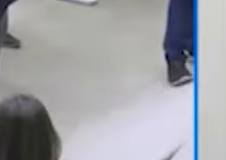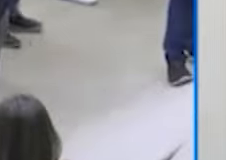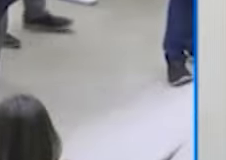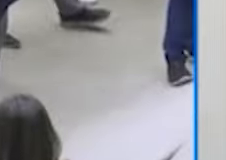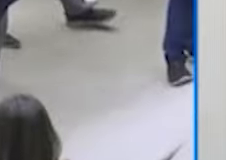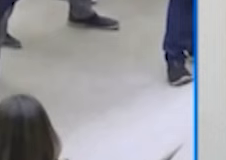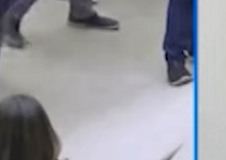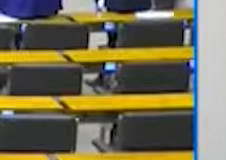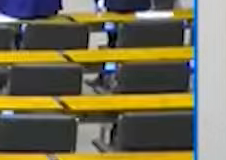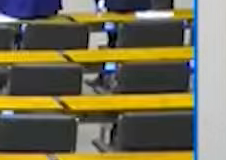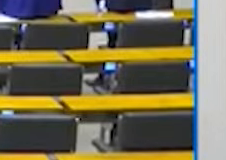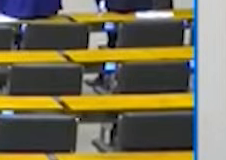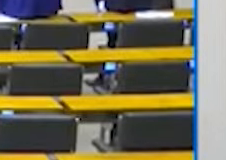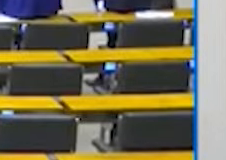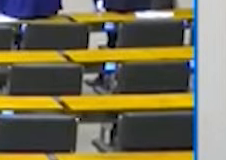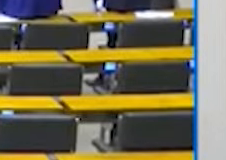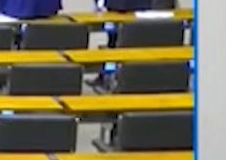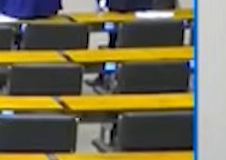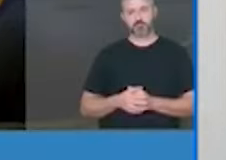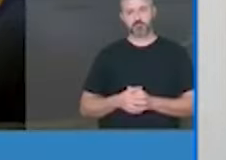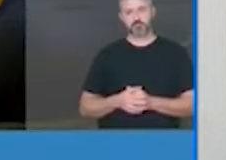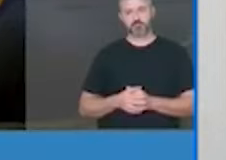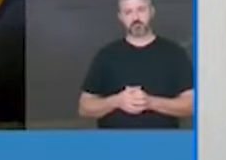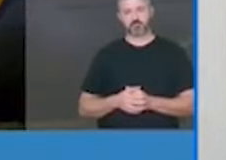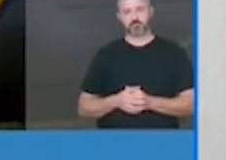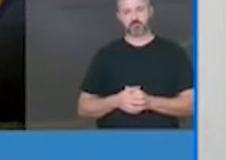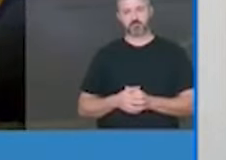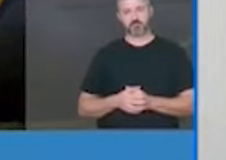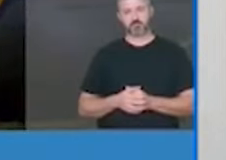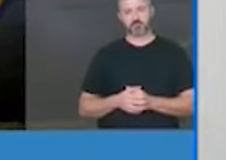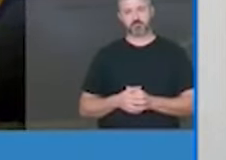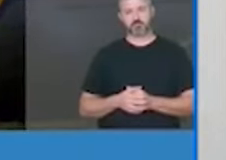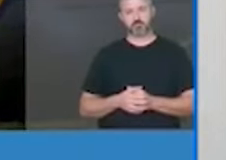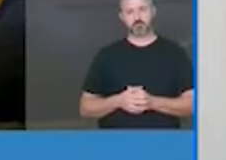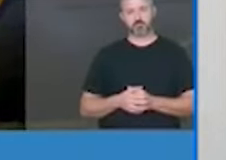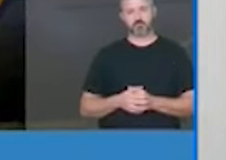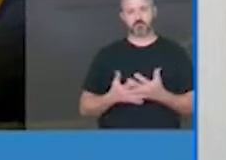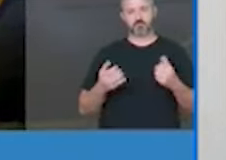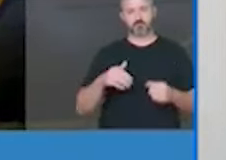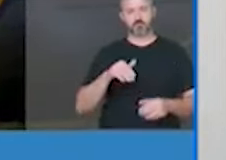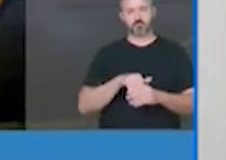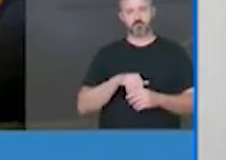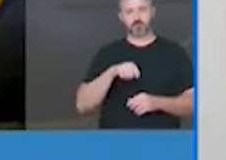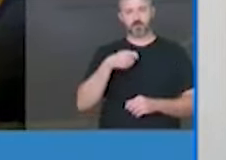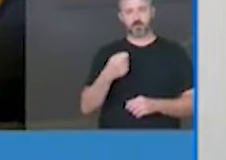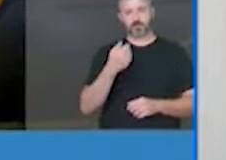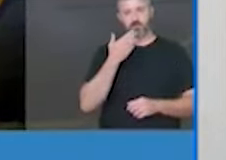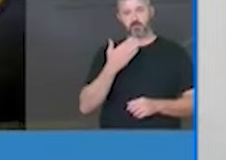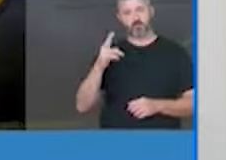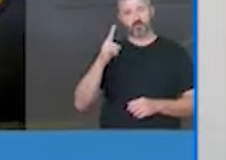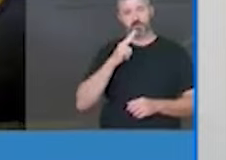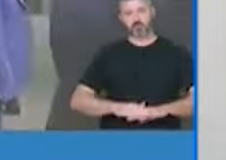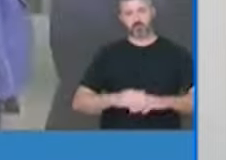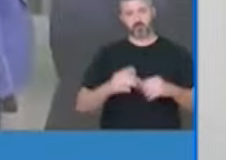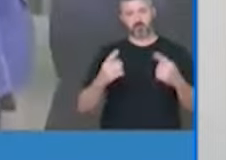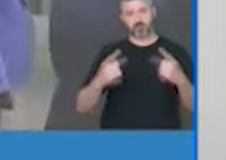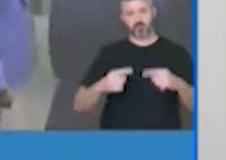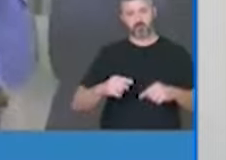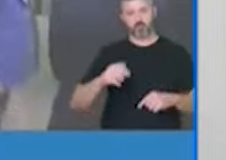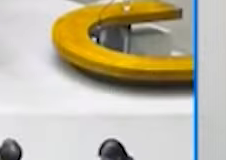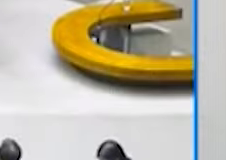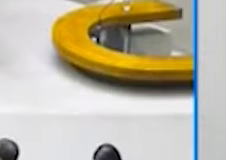Brasil é signatário. Então, nós analisamos que esse PL ele viola princípios constitucionais como